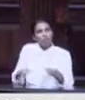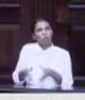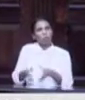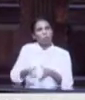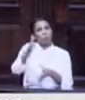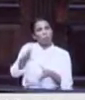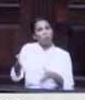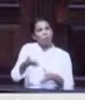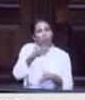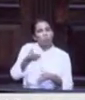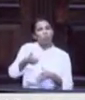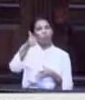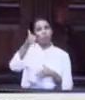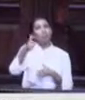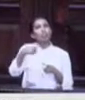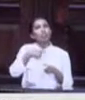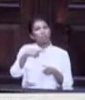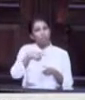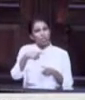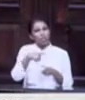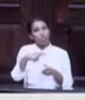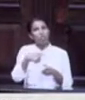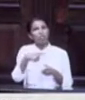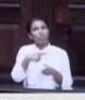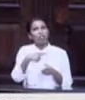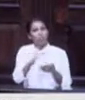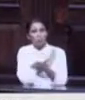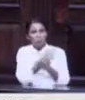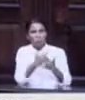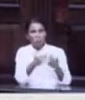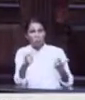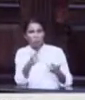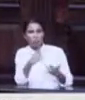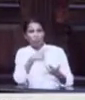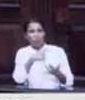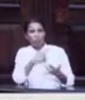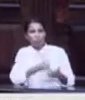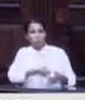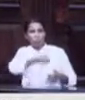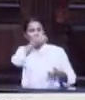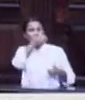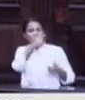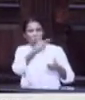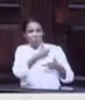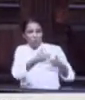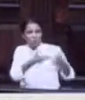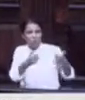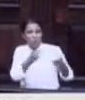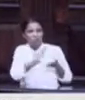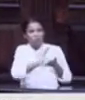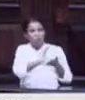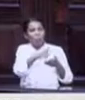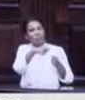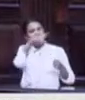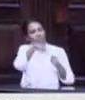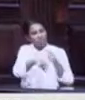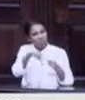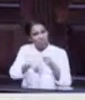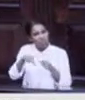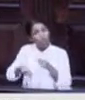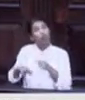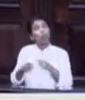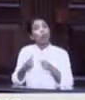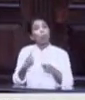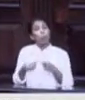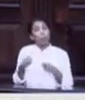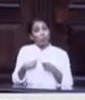eficiência, buscando o corte de privilégios indevidos, buscando o equilíbrio das suas contas